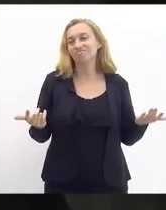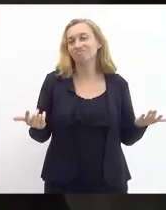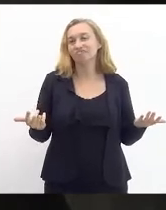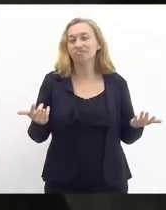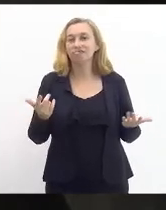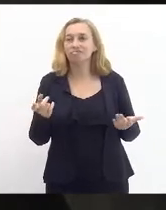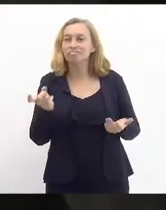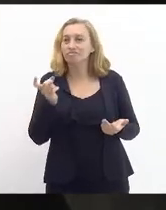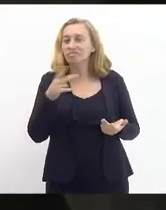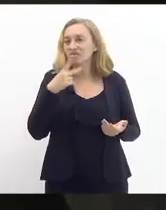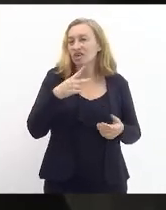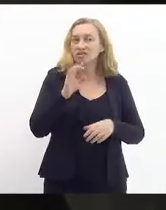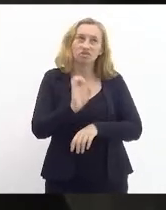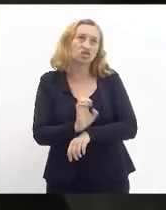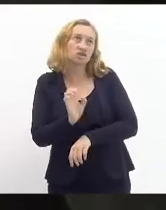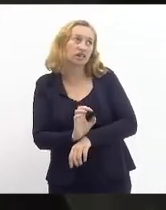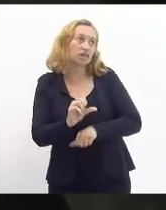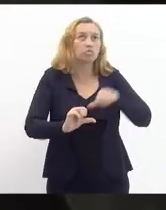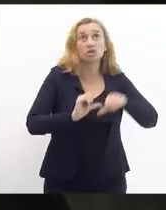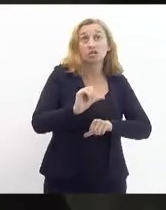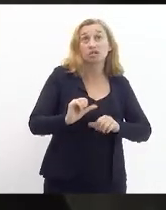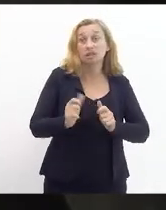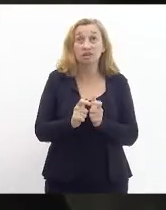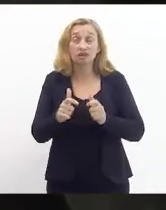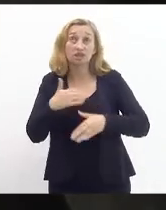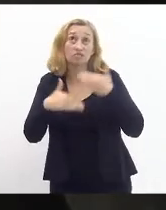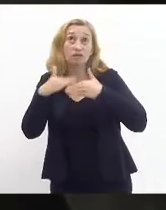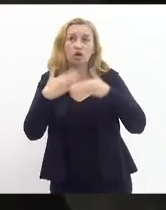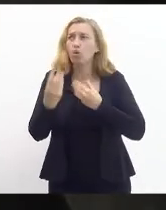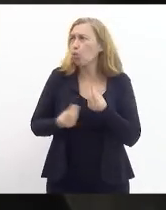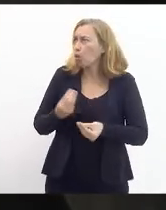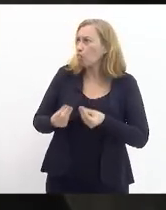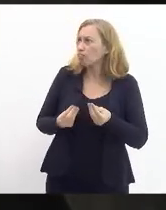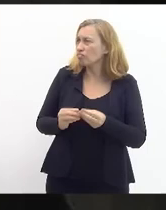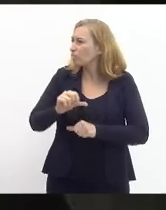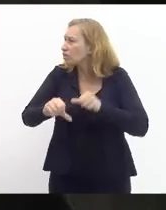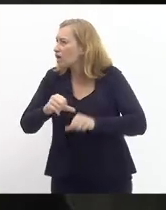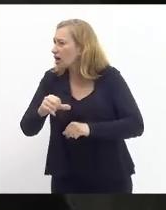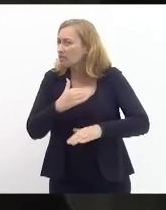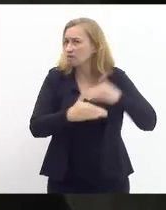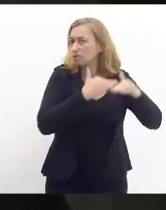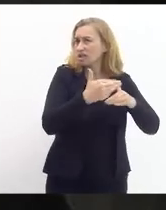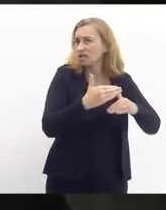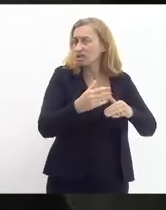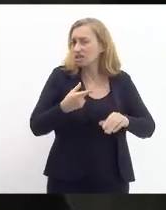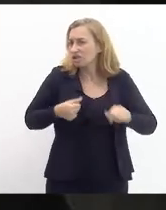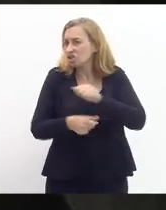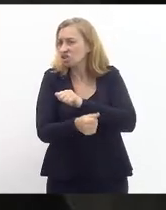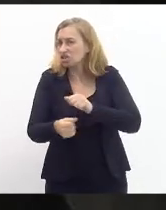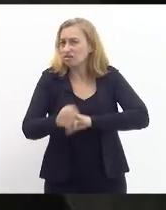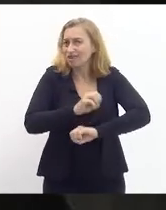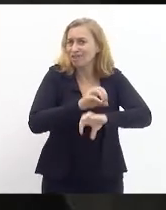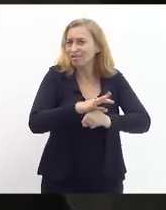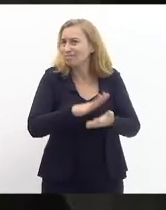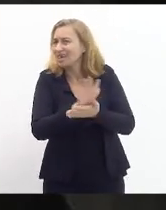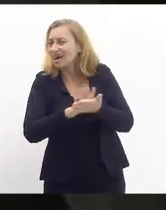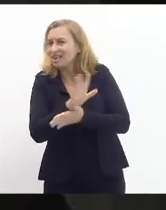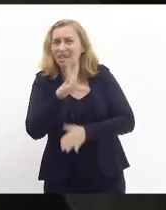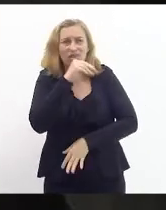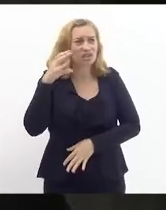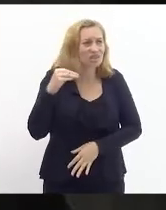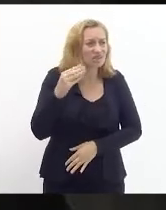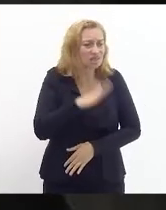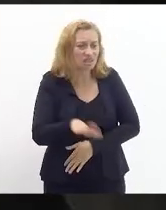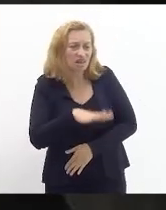superficial falando do Estado está tá mudam está crescendo como é que vai mudar e vai crescer sem investir na educação das nossas crianças no nosso